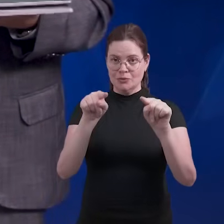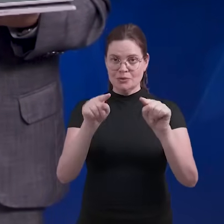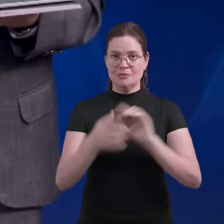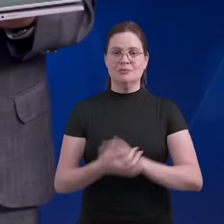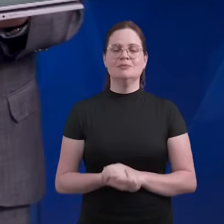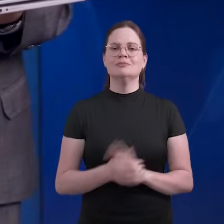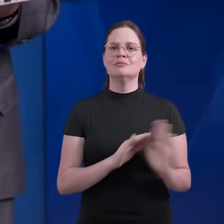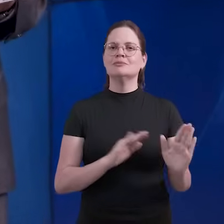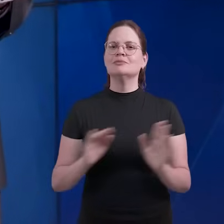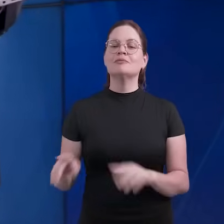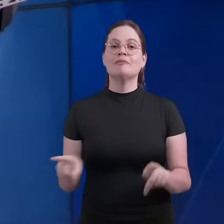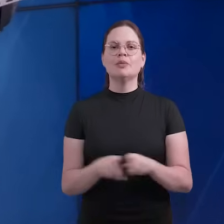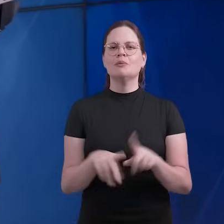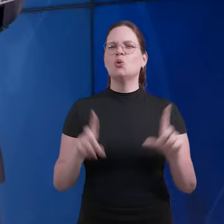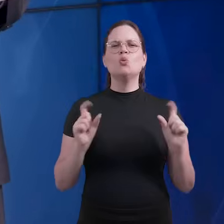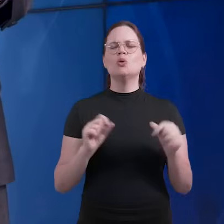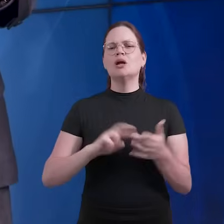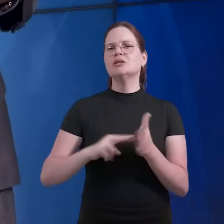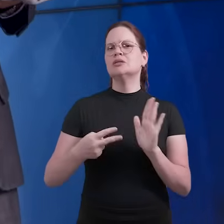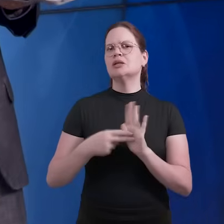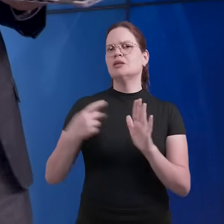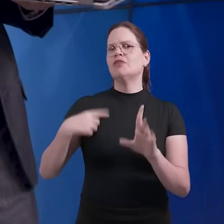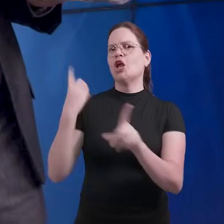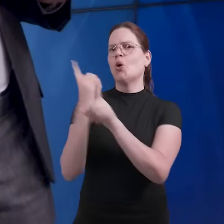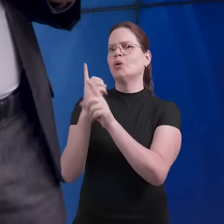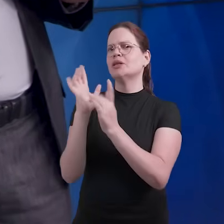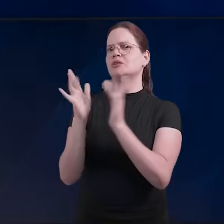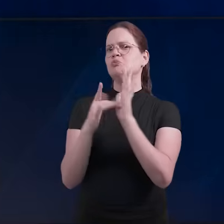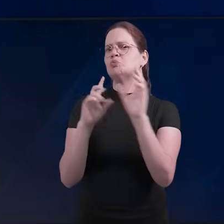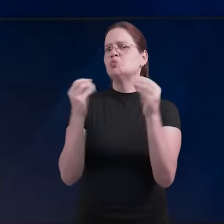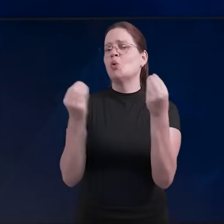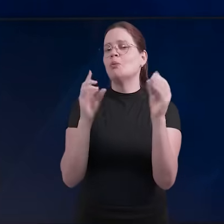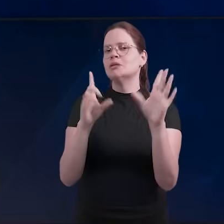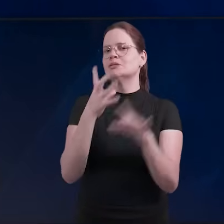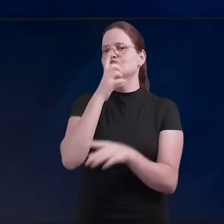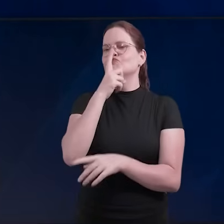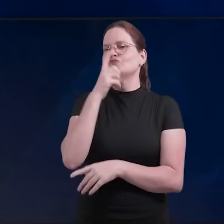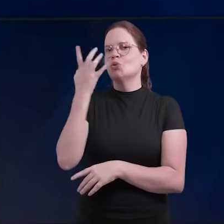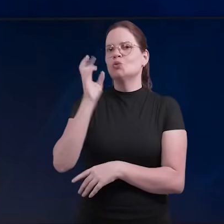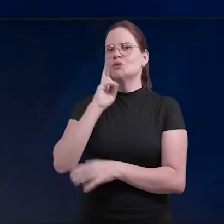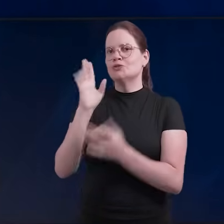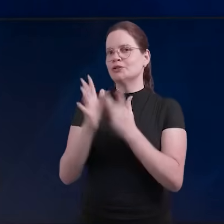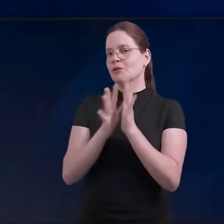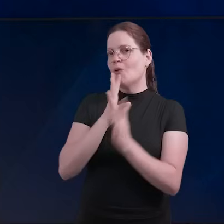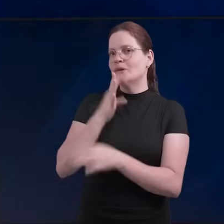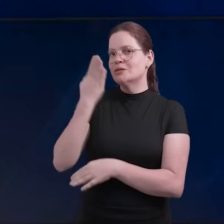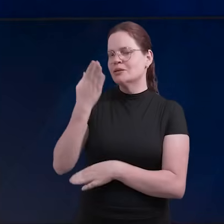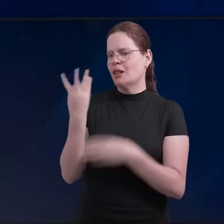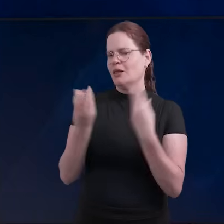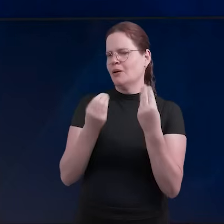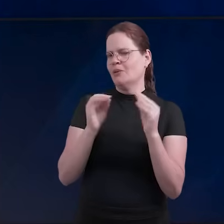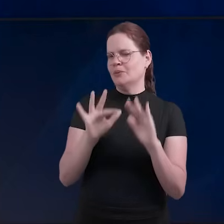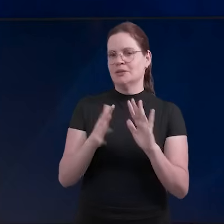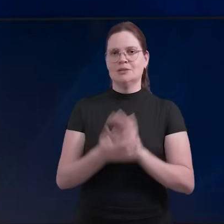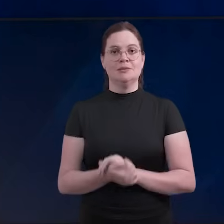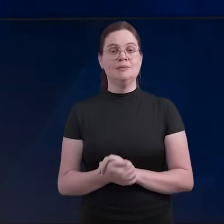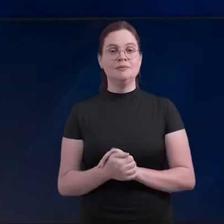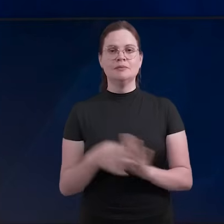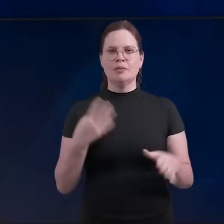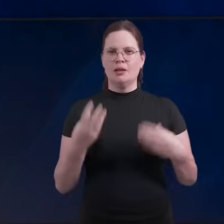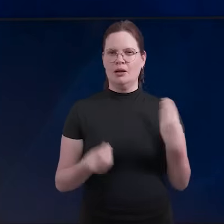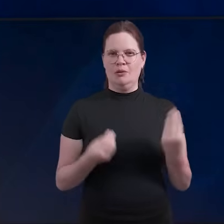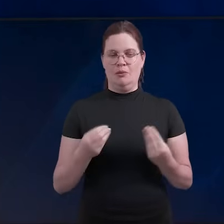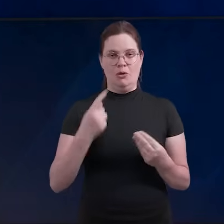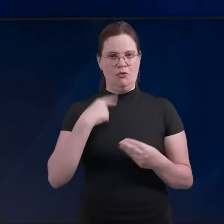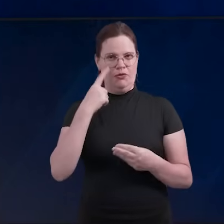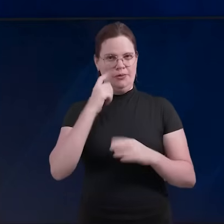salvação como um ato. O que é o encontro com Jesus? Veja bem, vamos tecer aqui alguns aspectos relacionados à questão